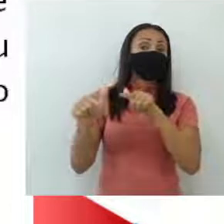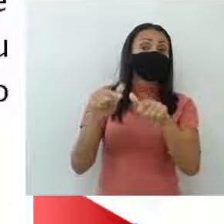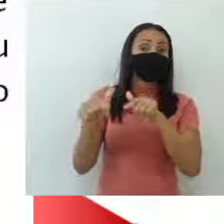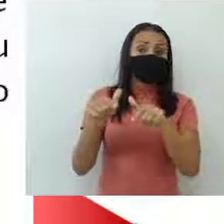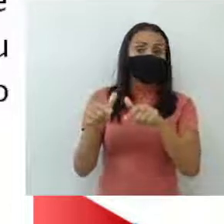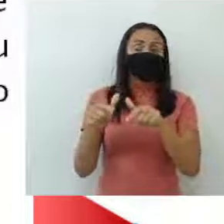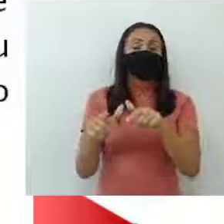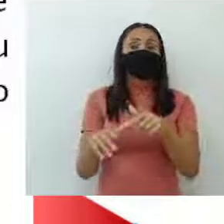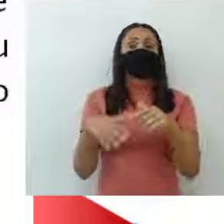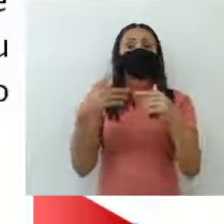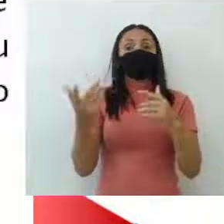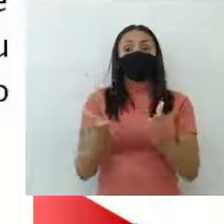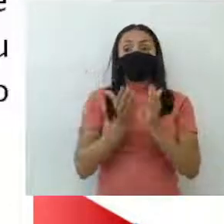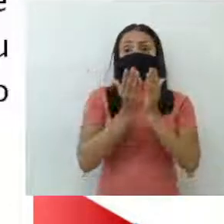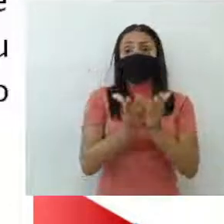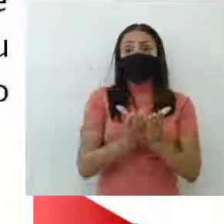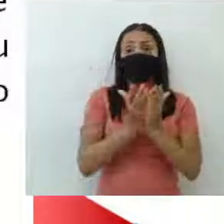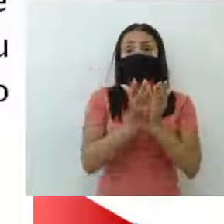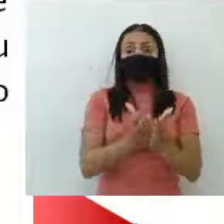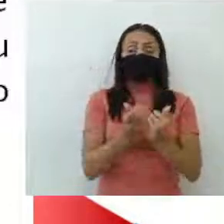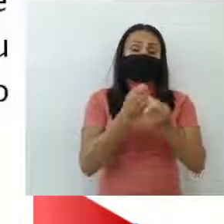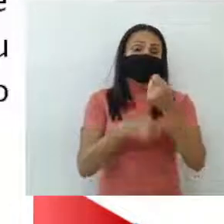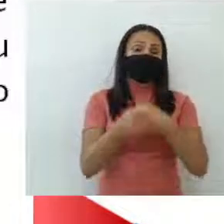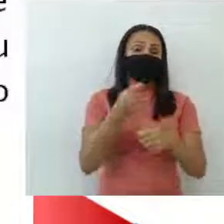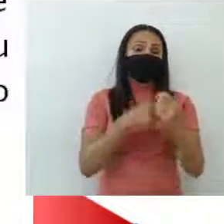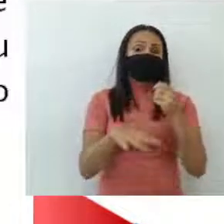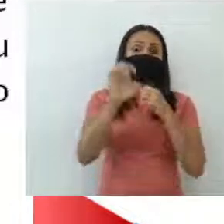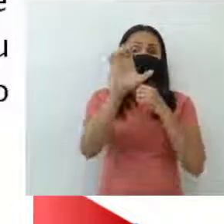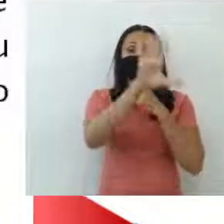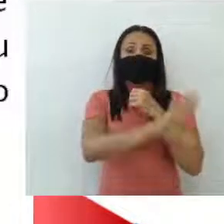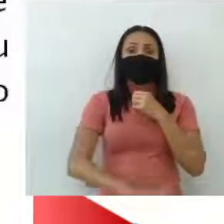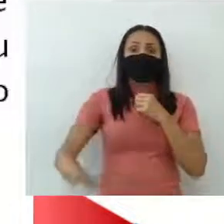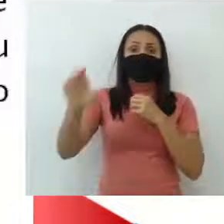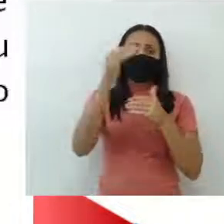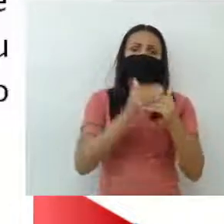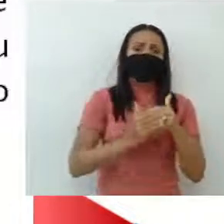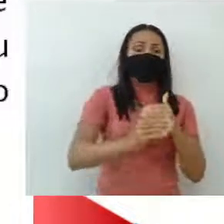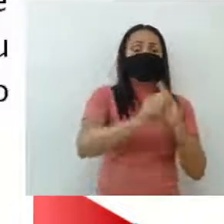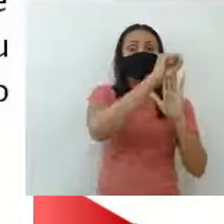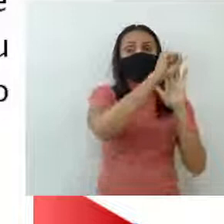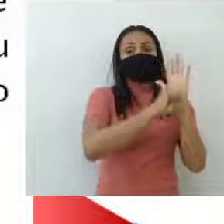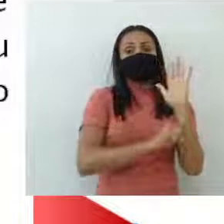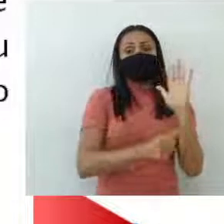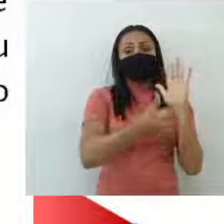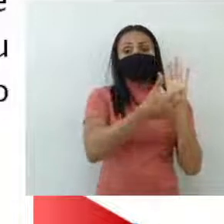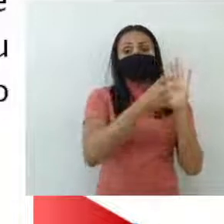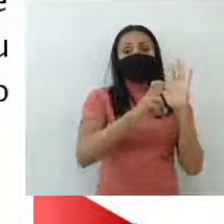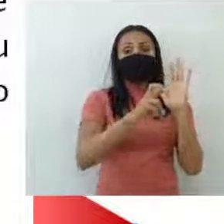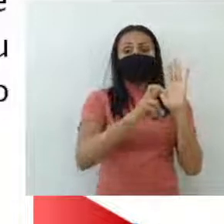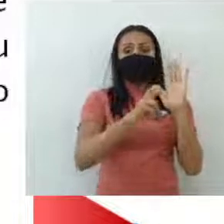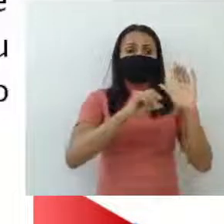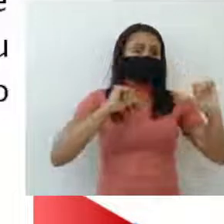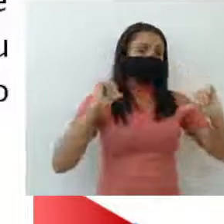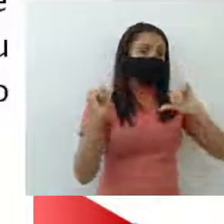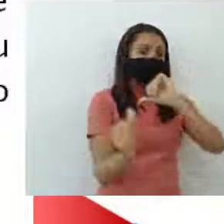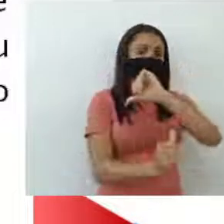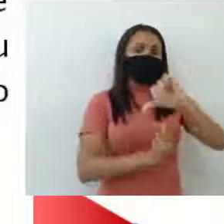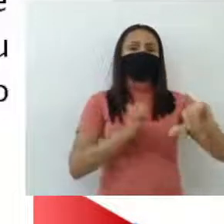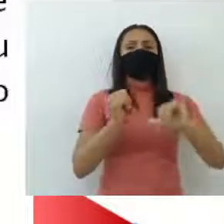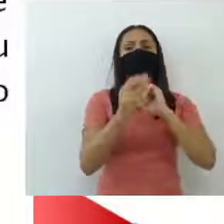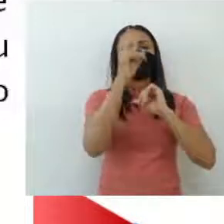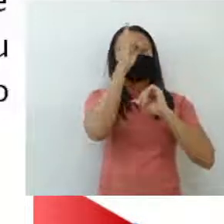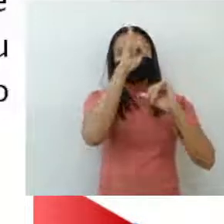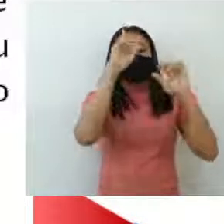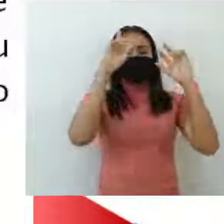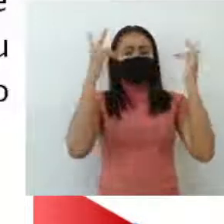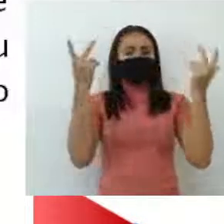expansão marítima e comercial europeia, a partir do século XV, ela mudou drasticamente a história da humanidade, ao